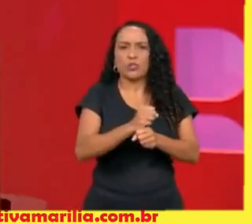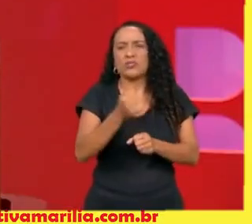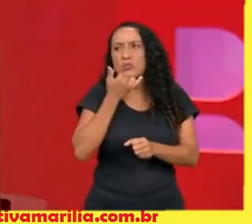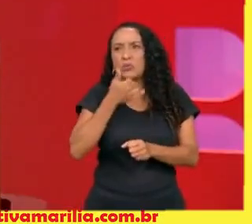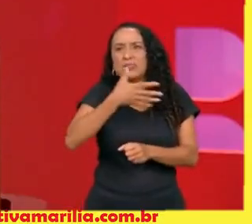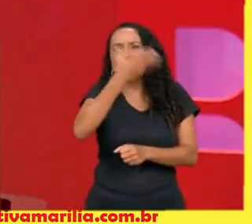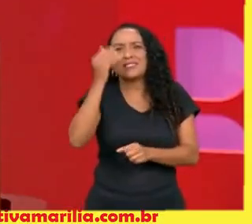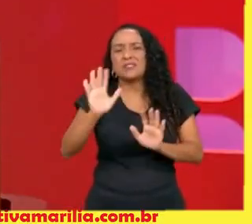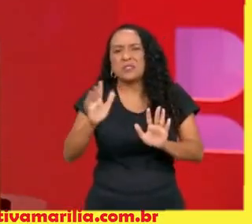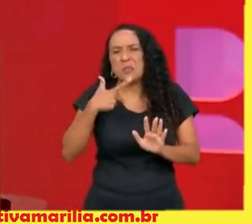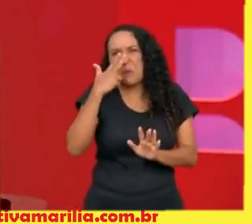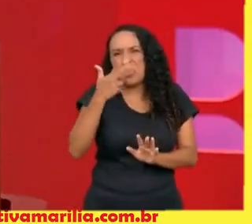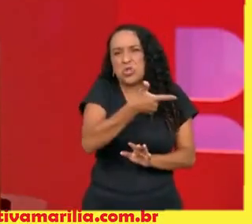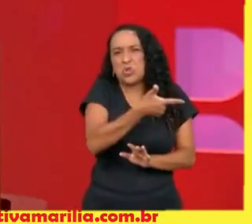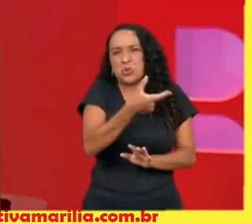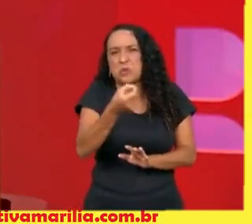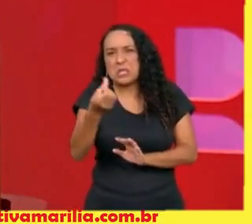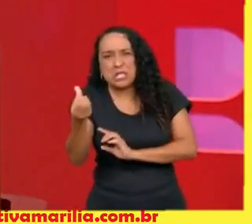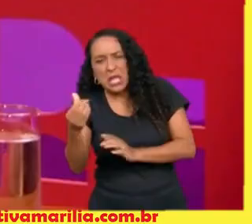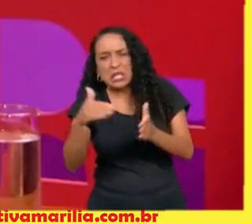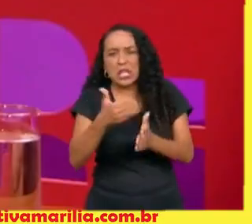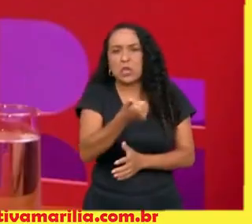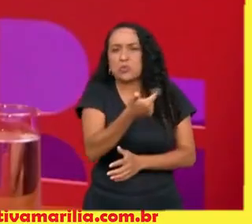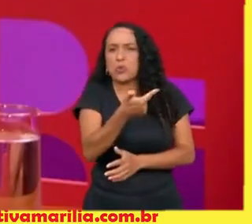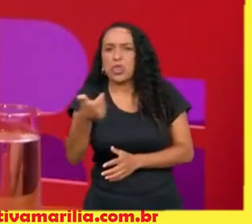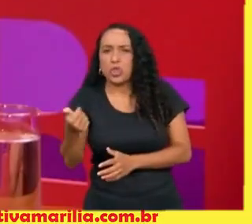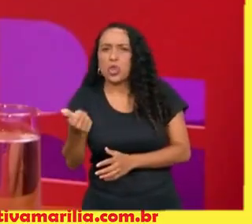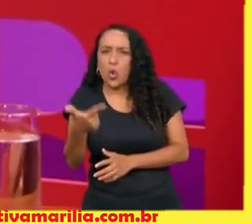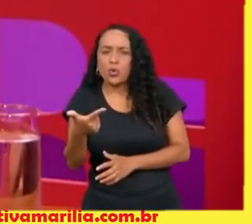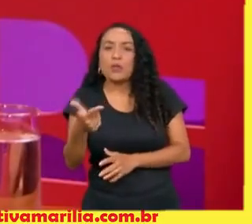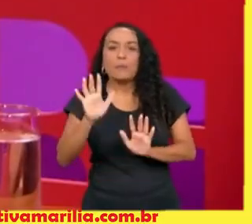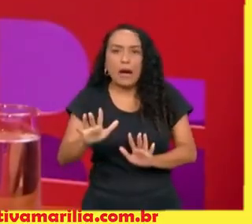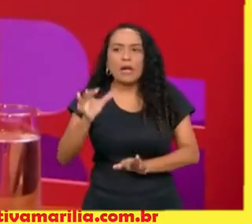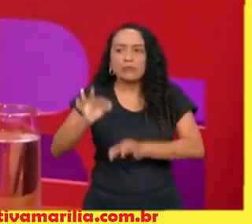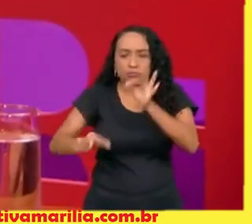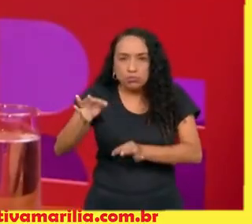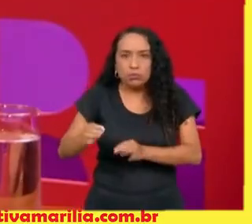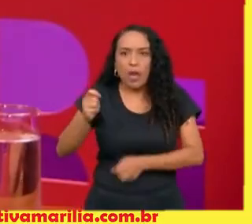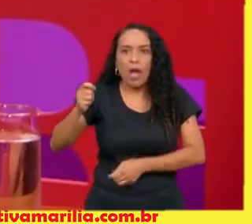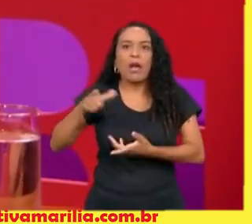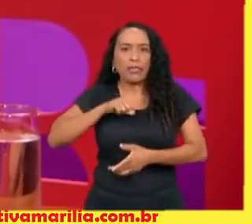eu não lembro. Acho que foi 2006 a 2012, não me lembro direito. Mas ainda estavam julgando pessoas